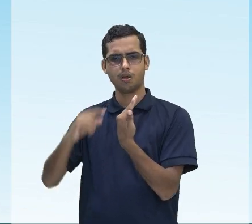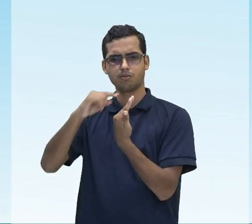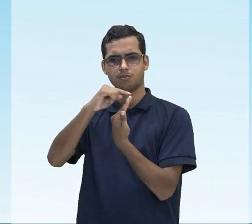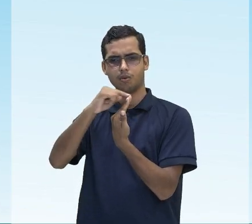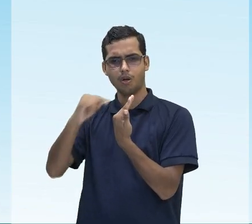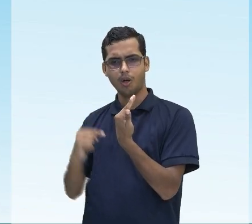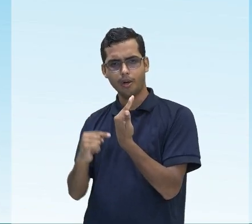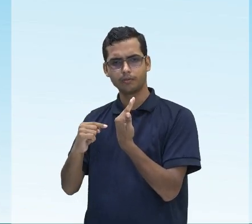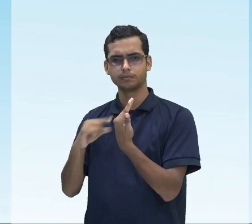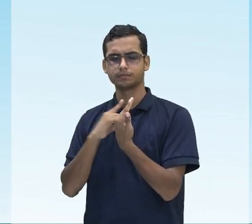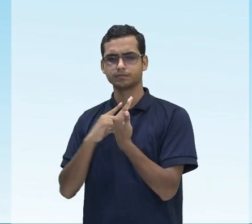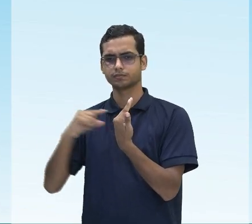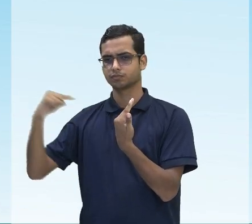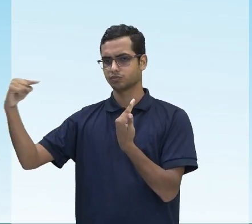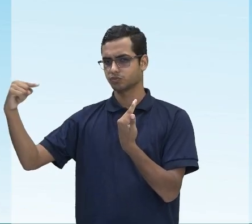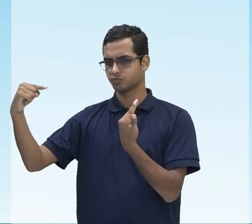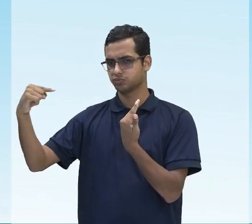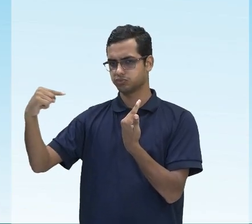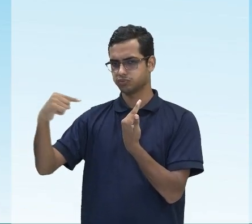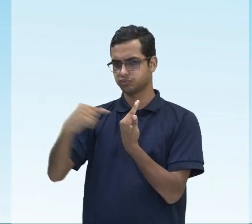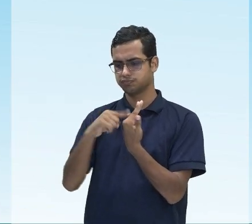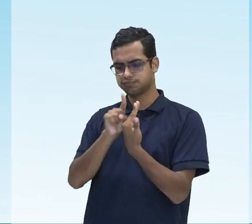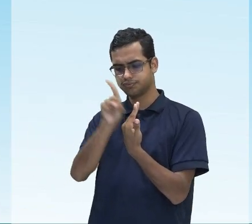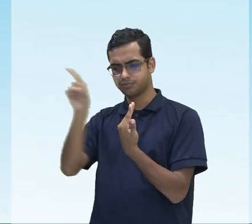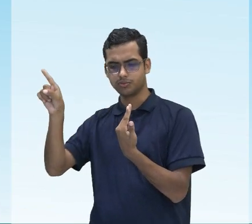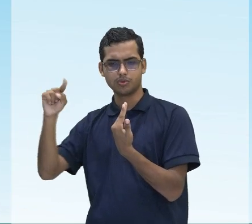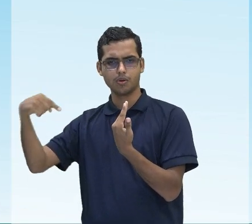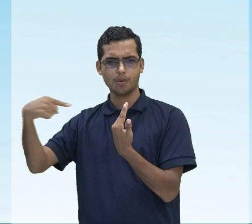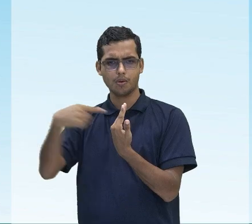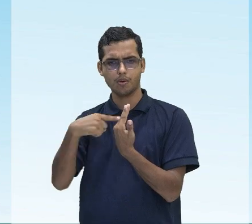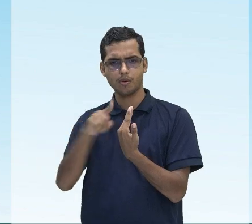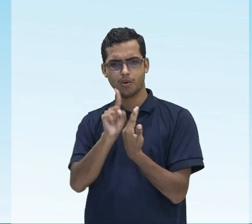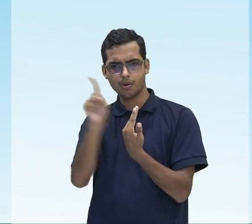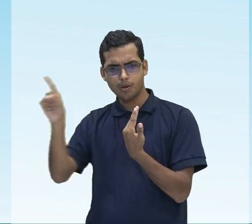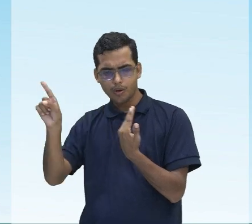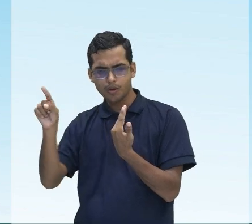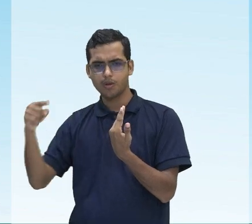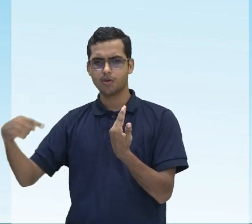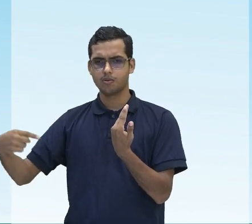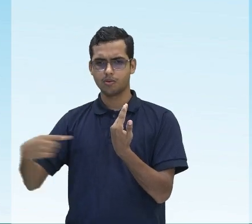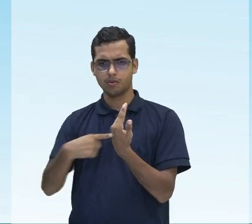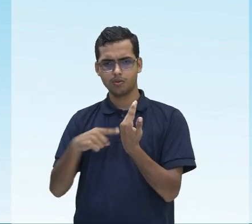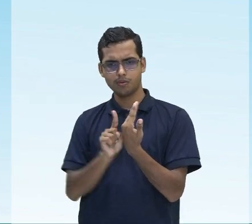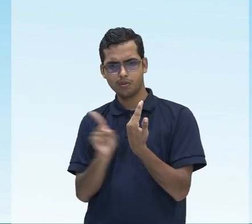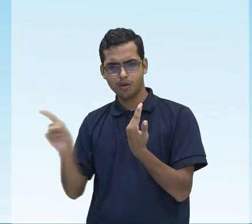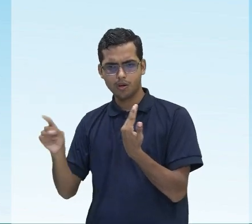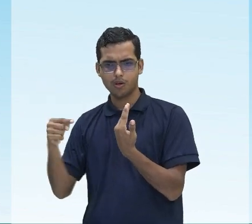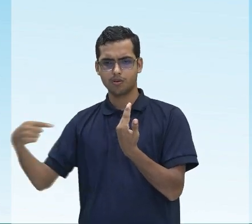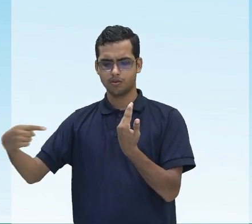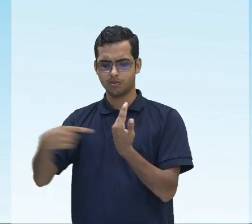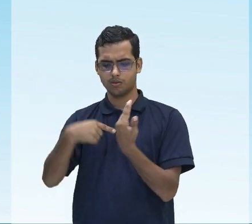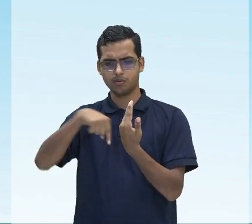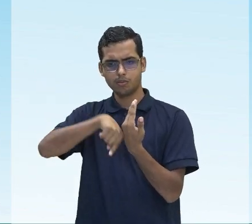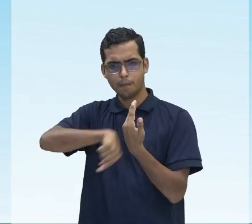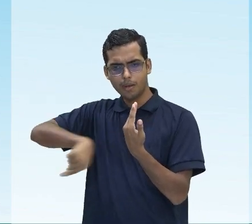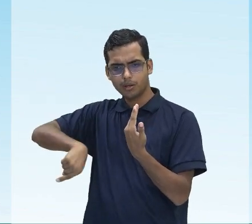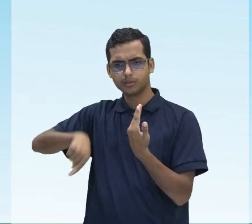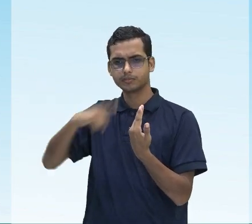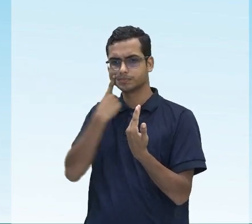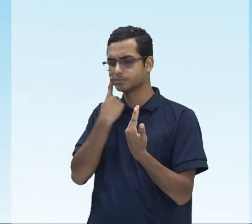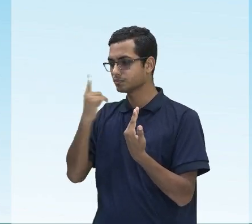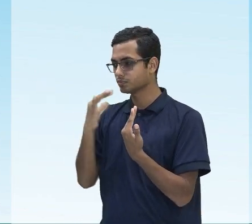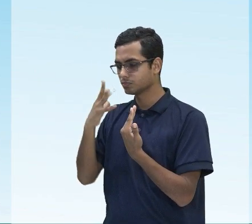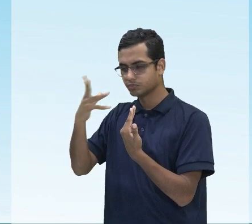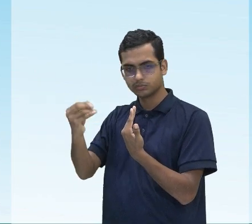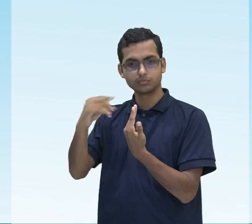mesmo meio. Só que os prolongamentos dos raios incidentes, todos eles passarão pelo foco, olha